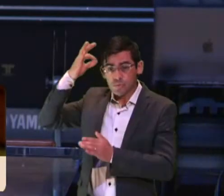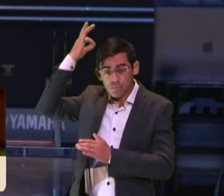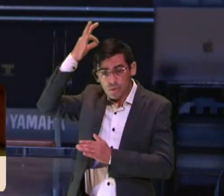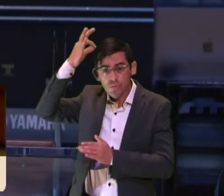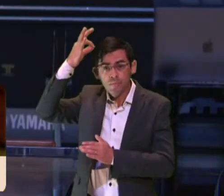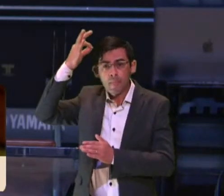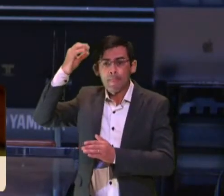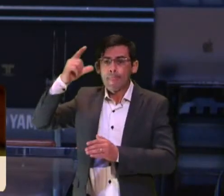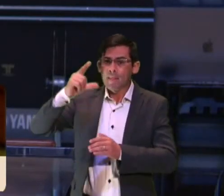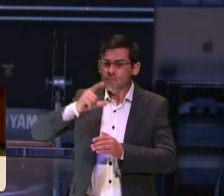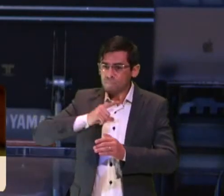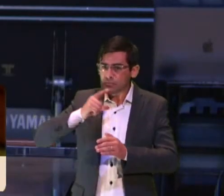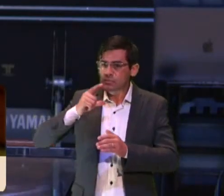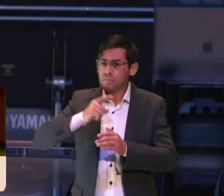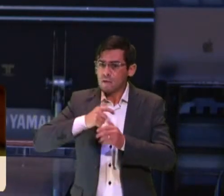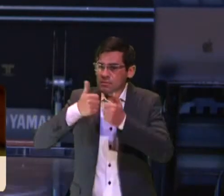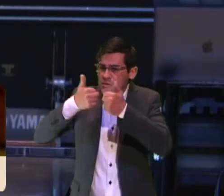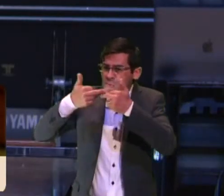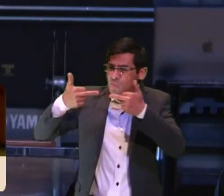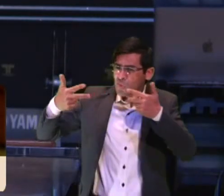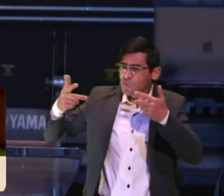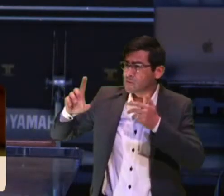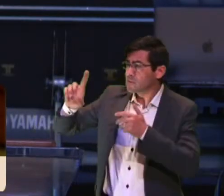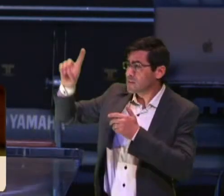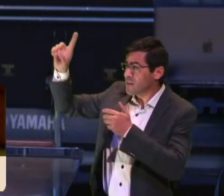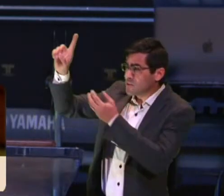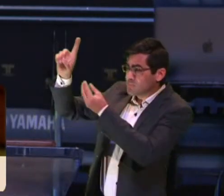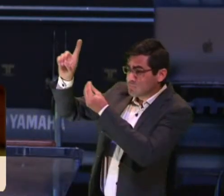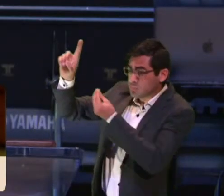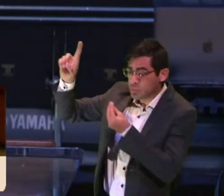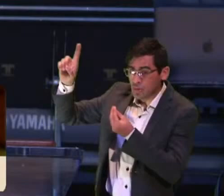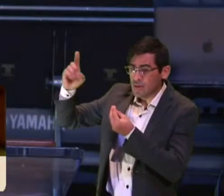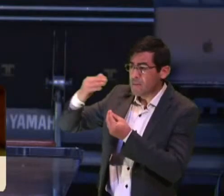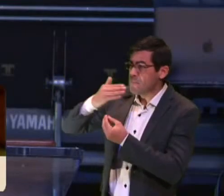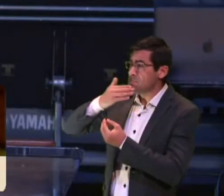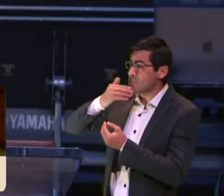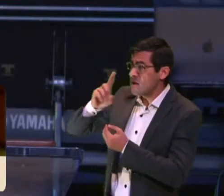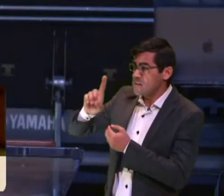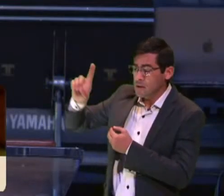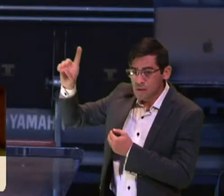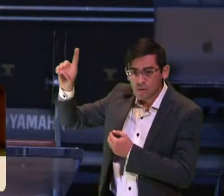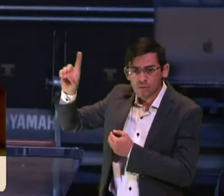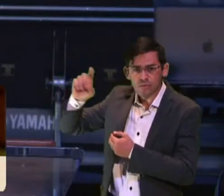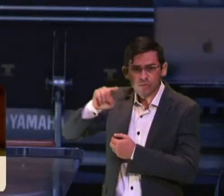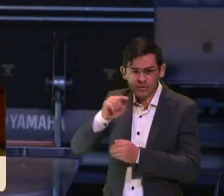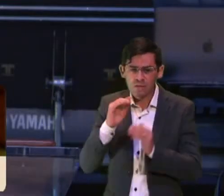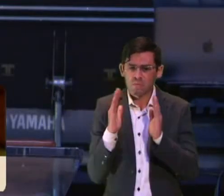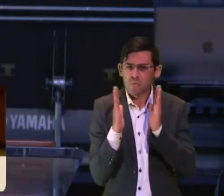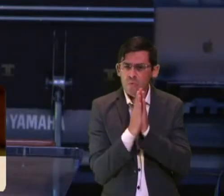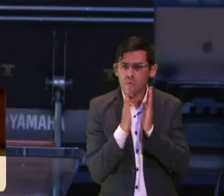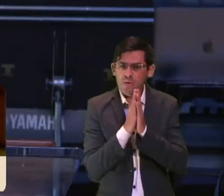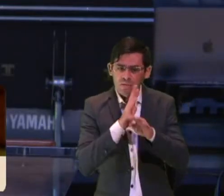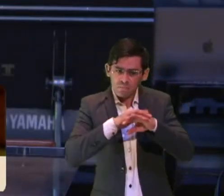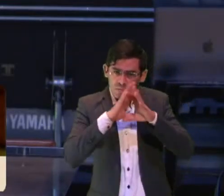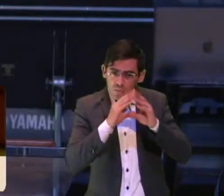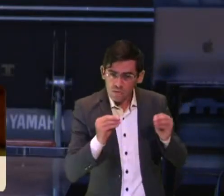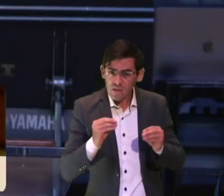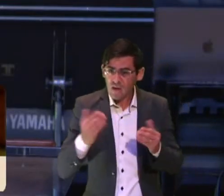para mim: existem recursos, pede. Você tem orado pelos doentes,